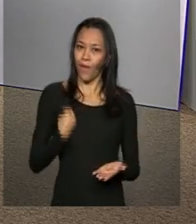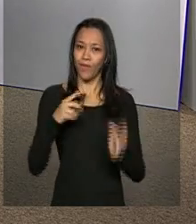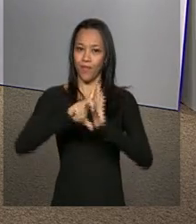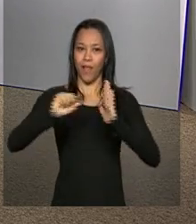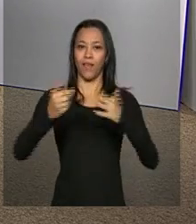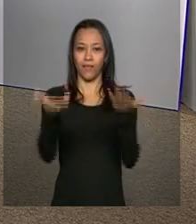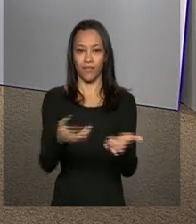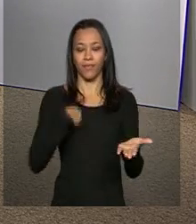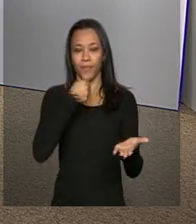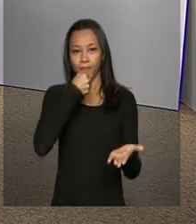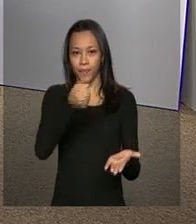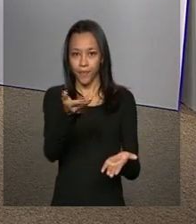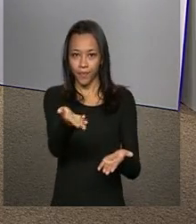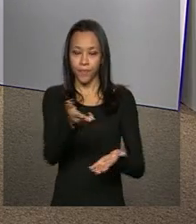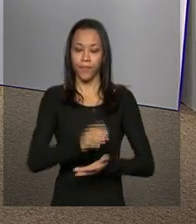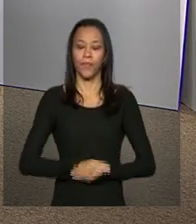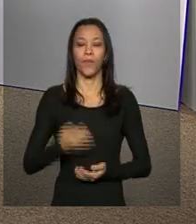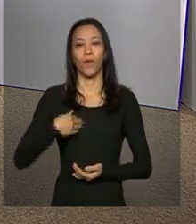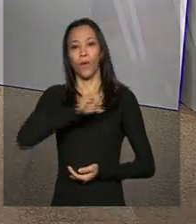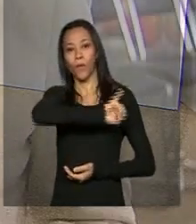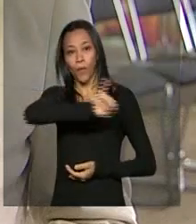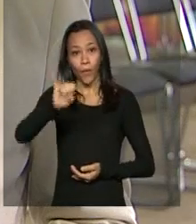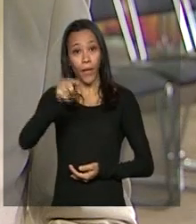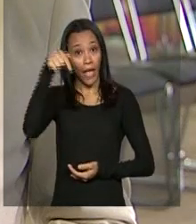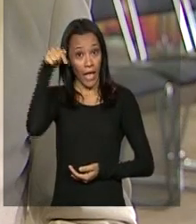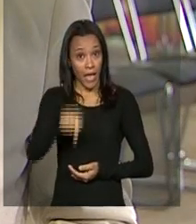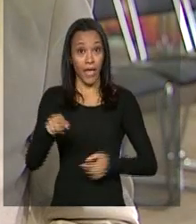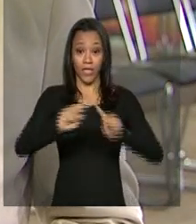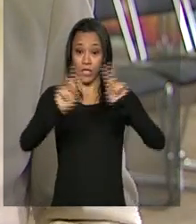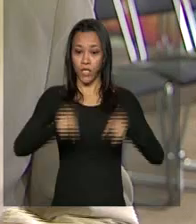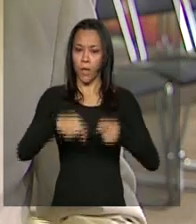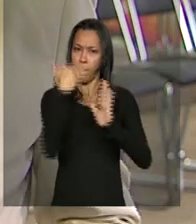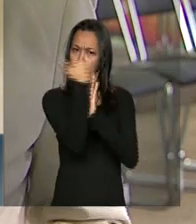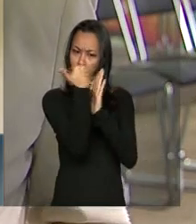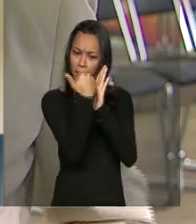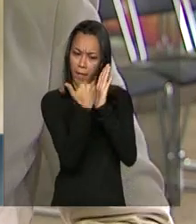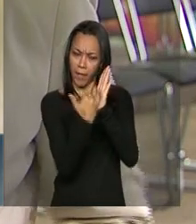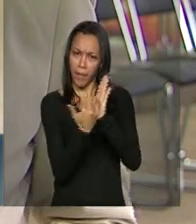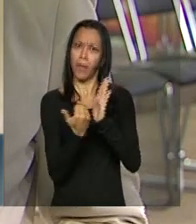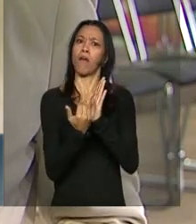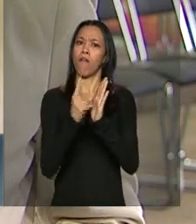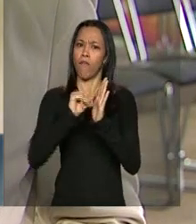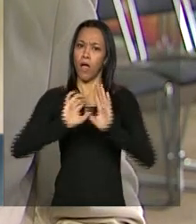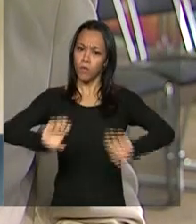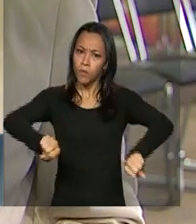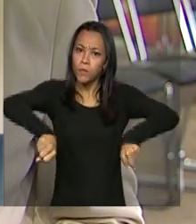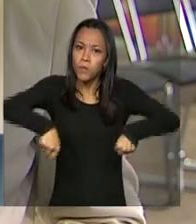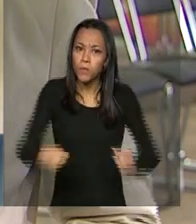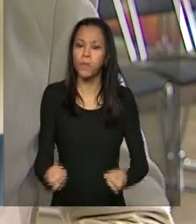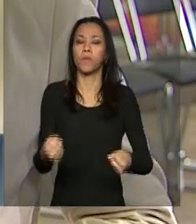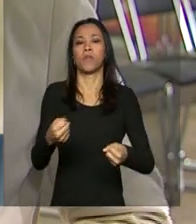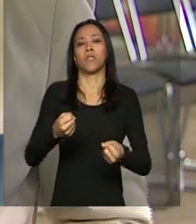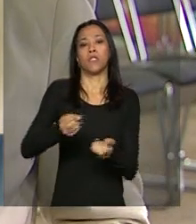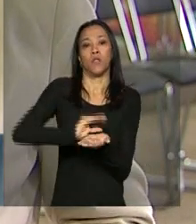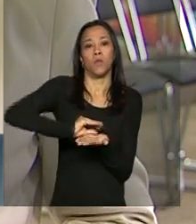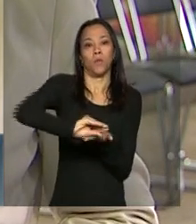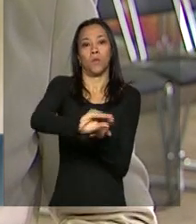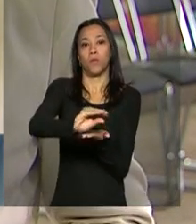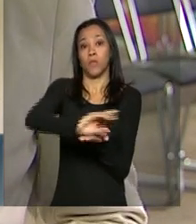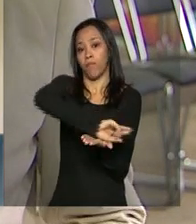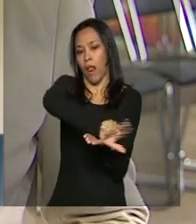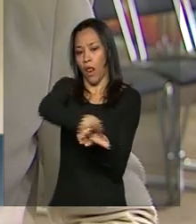Planalto. Luana. Olá, Daniele. Este programa deve alavancar os investimentos na infraestrutura do